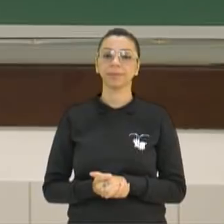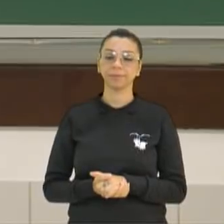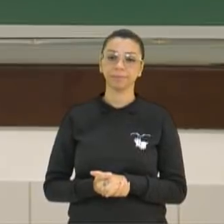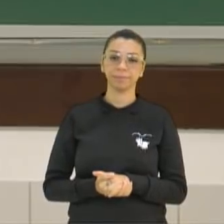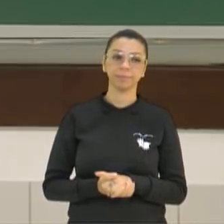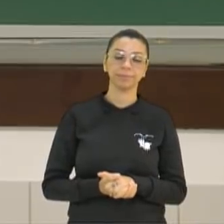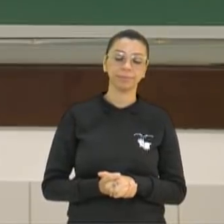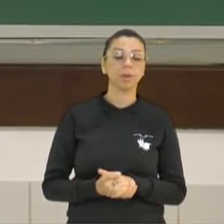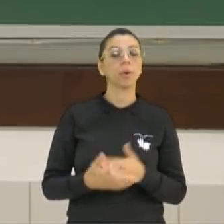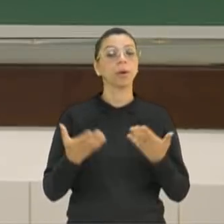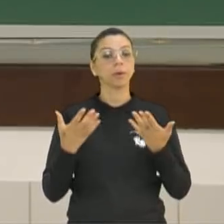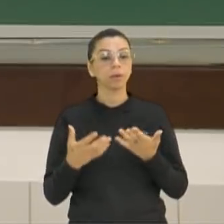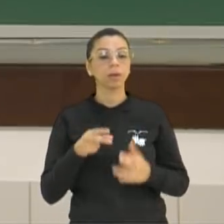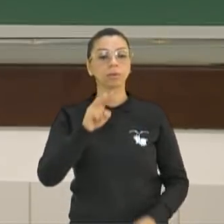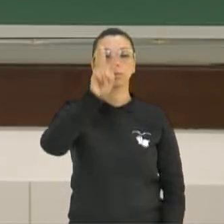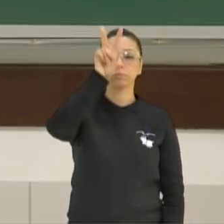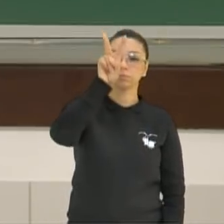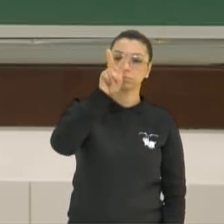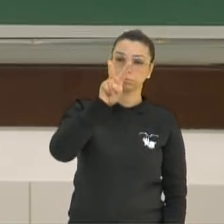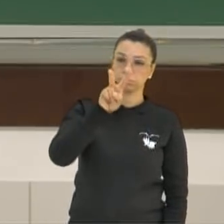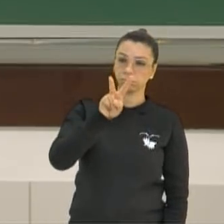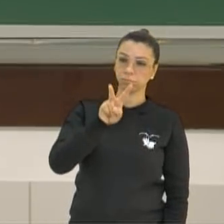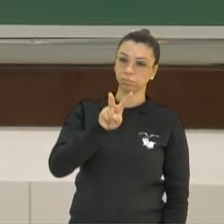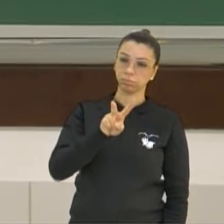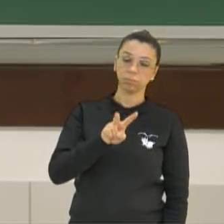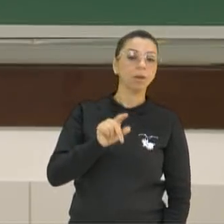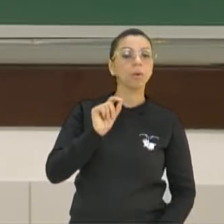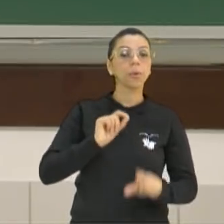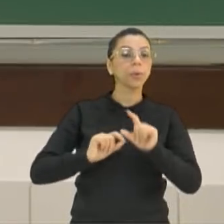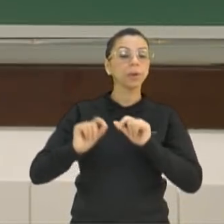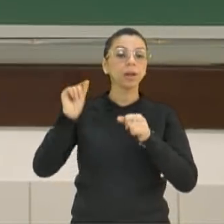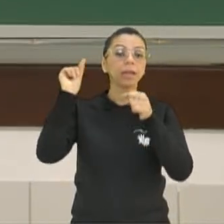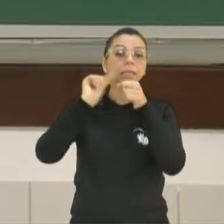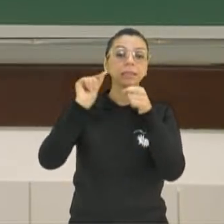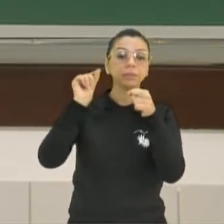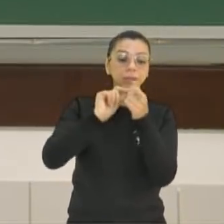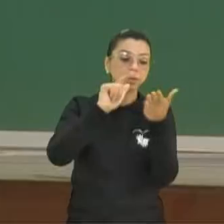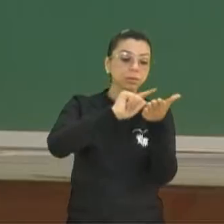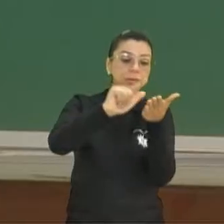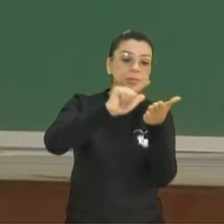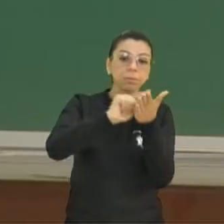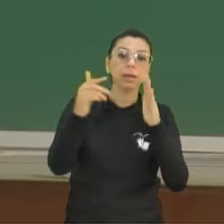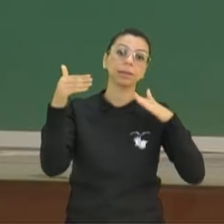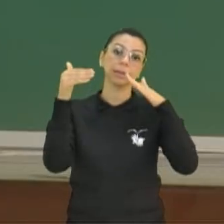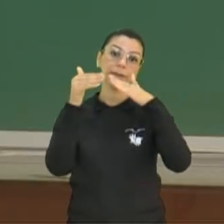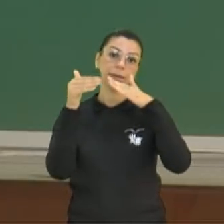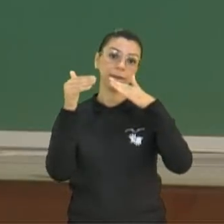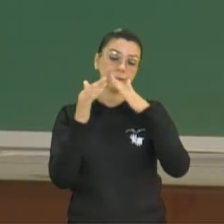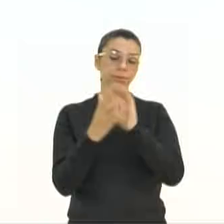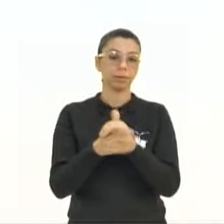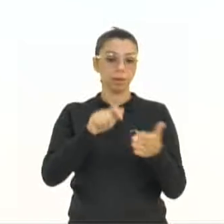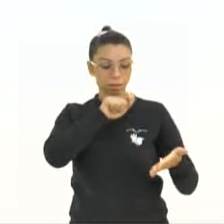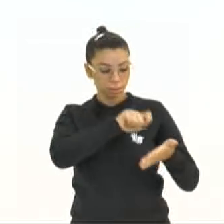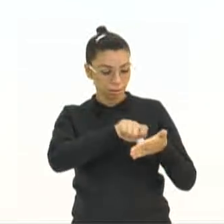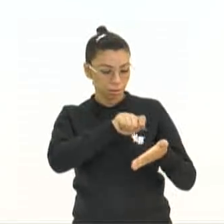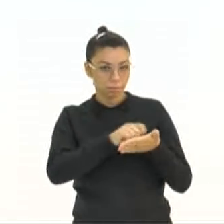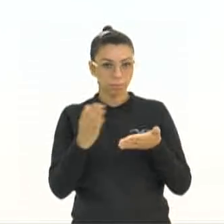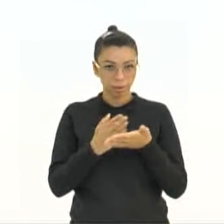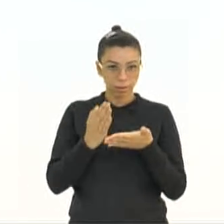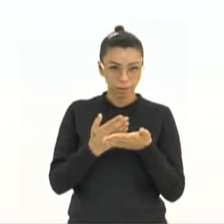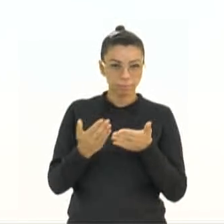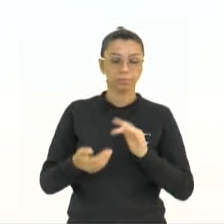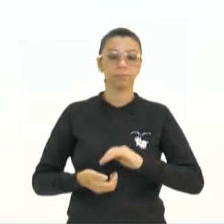você olhe no texto e retire quais foram as atividades que eles fizeram em casa. Escreve no teu caderno. Vamos